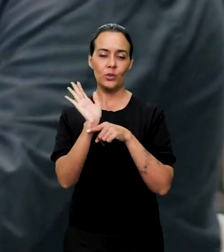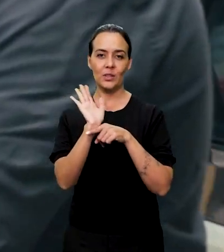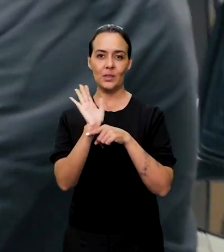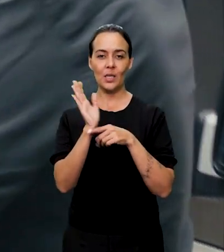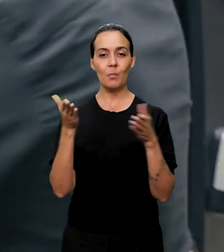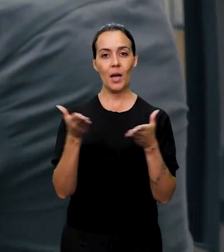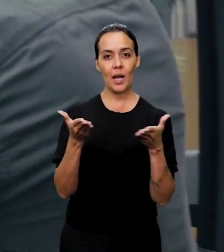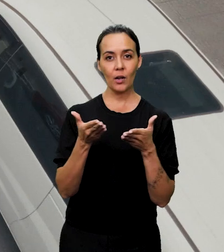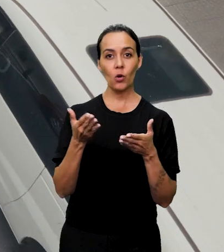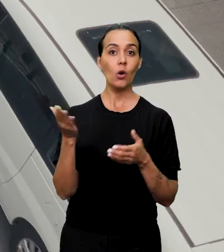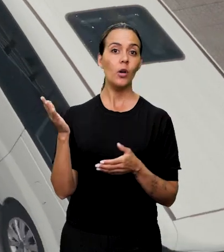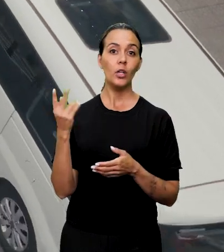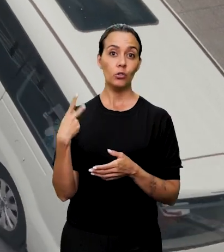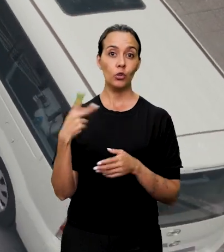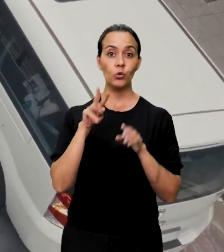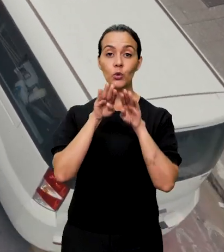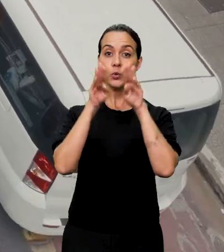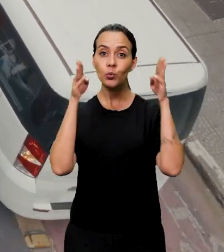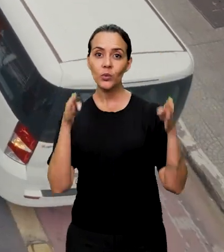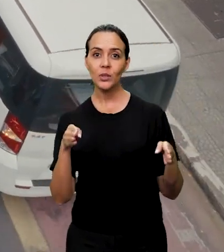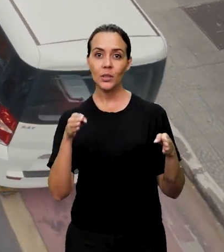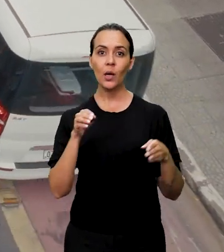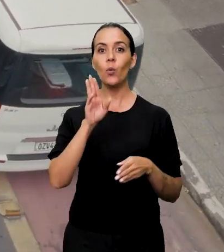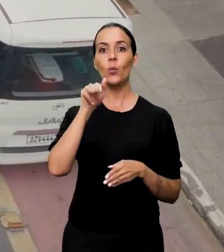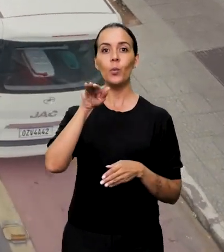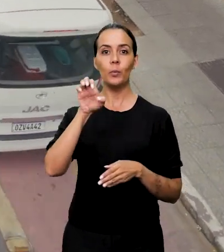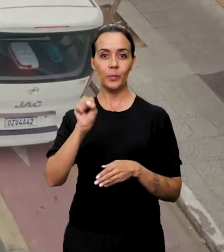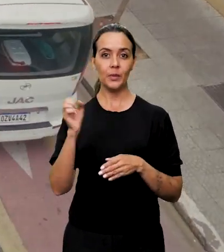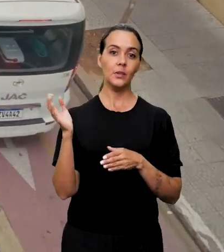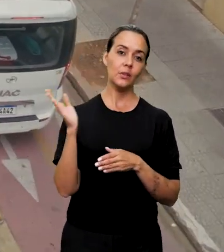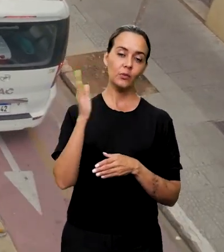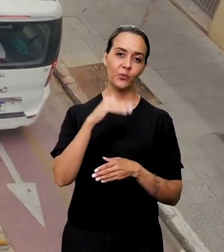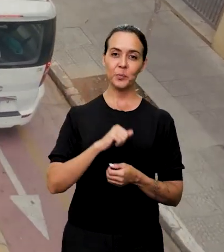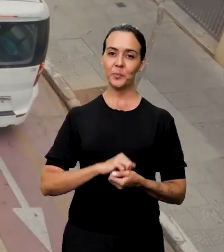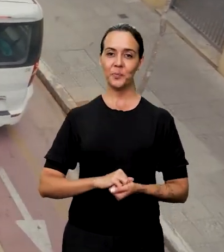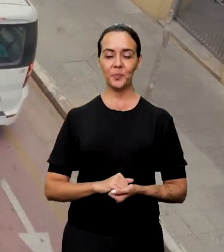agora para o Museu da Imagem do Som em São Paulo, o MIS.